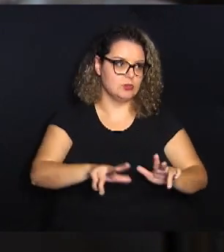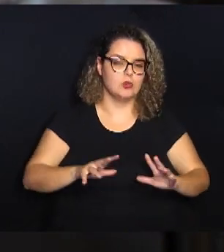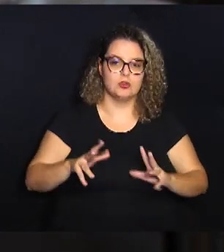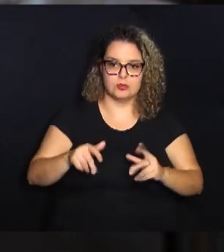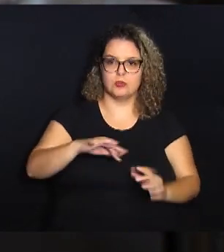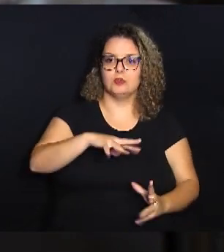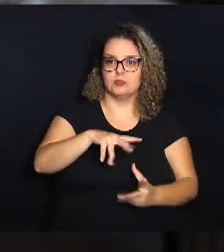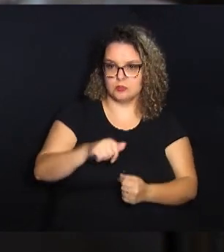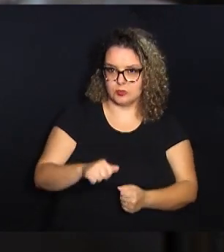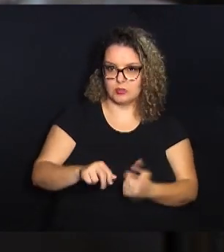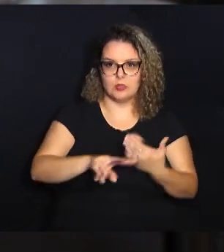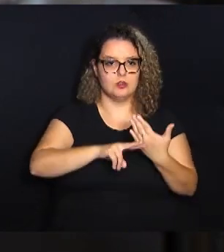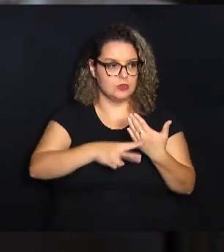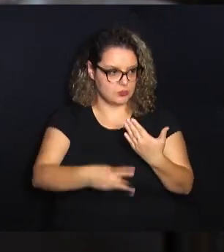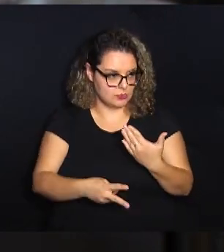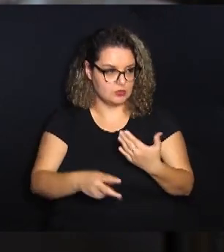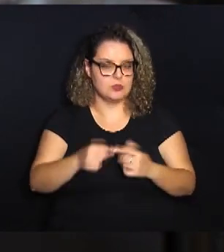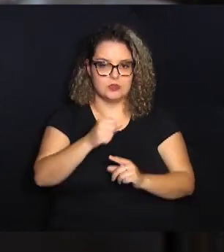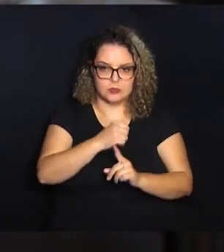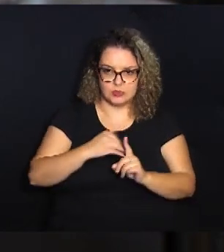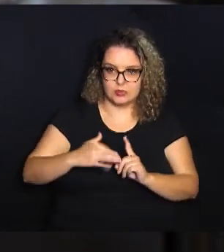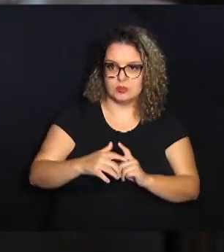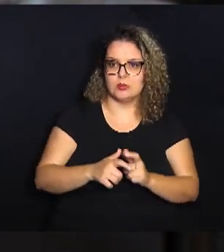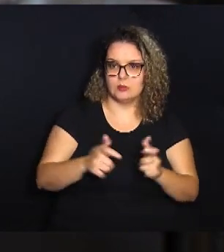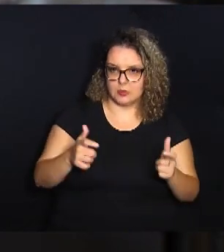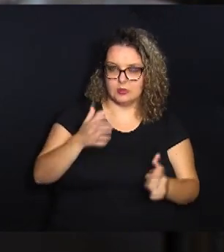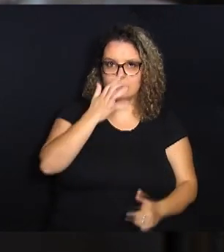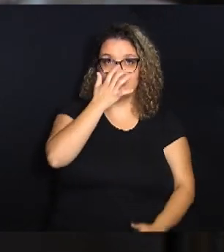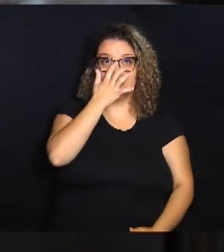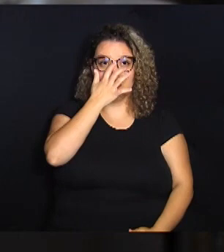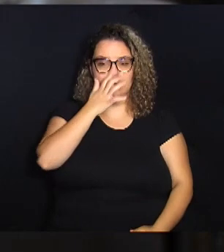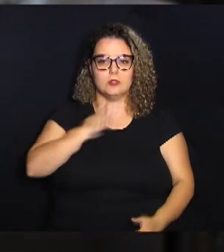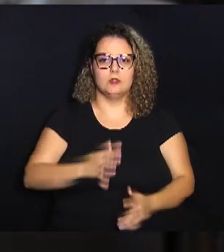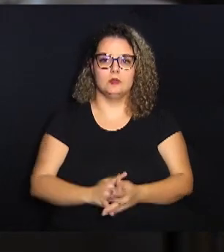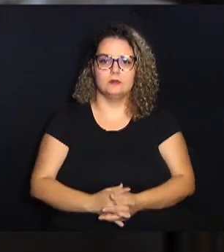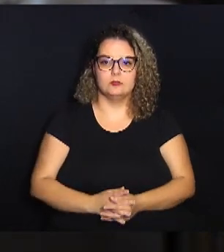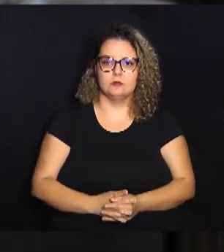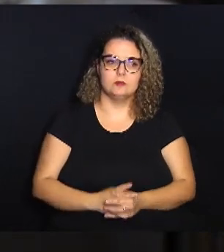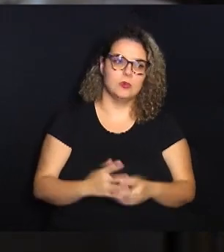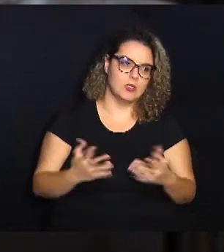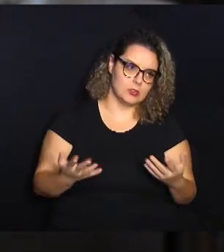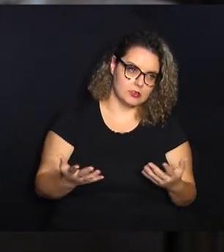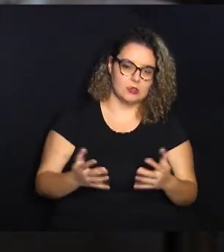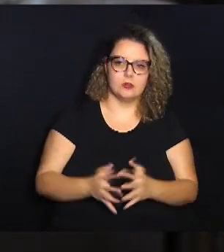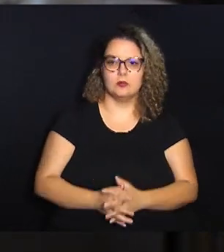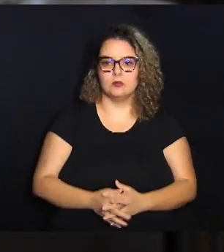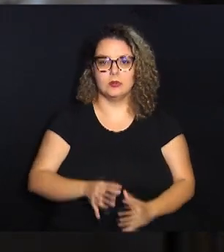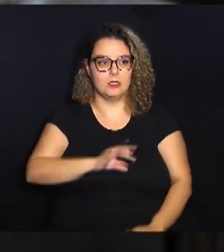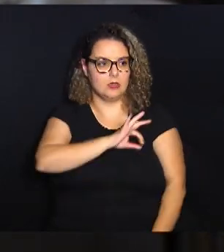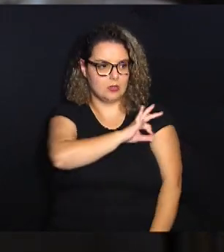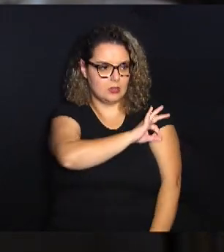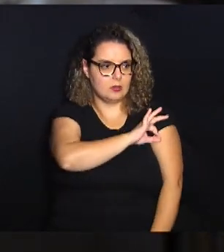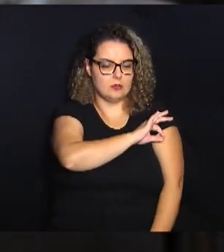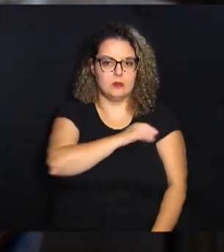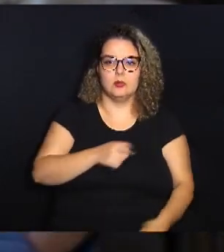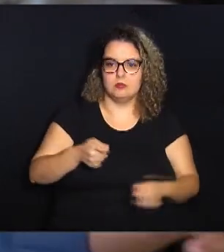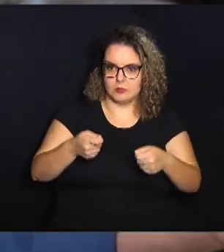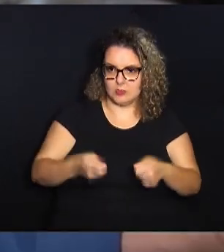e as consequências sociais têm aumentado. Então, na prefeitura foi